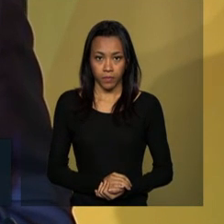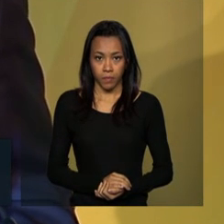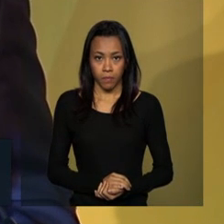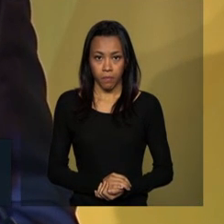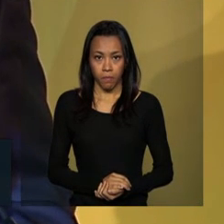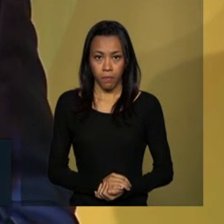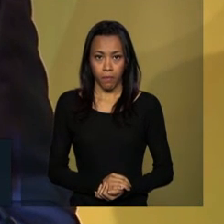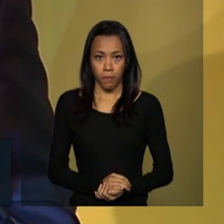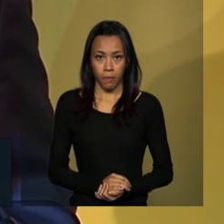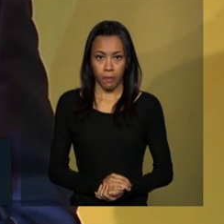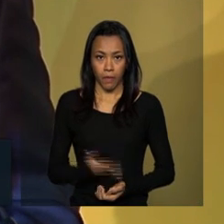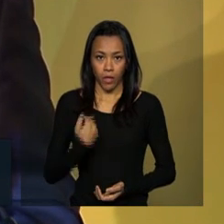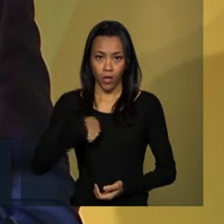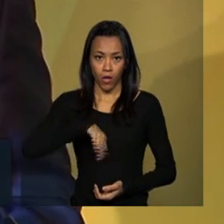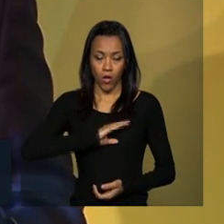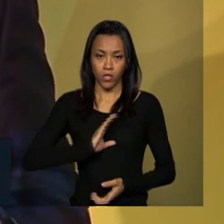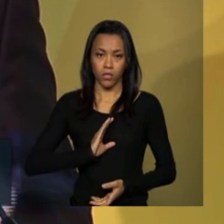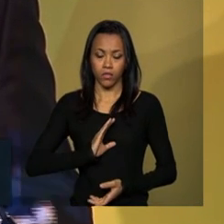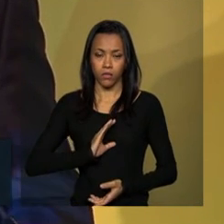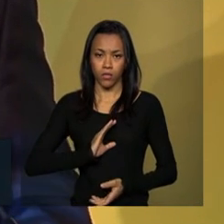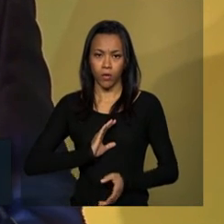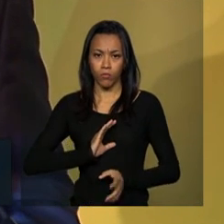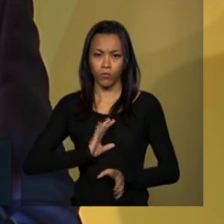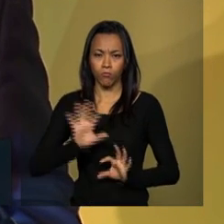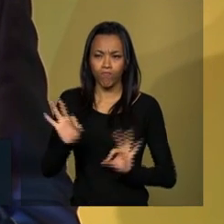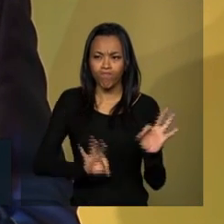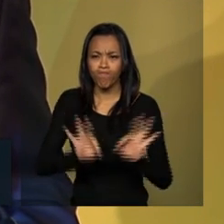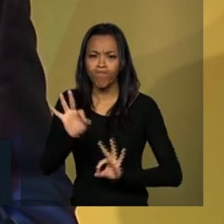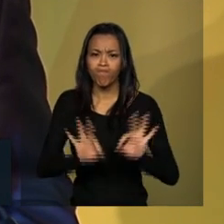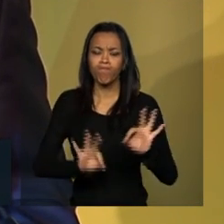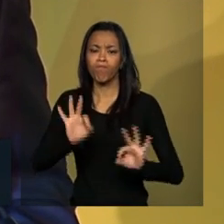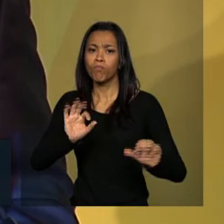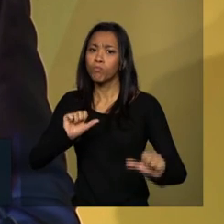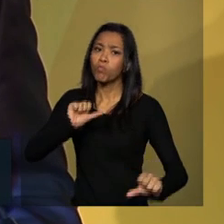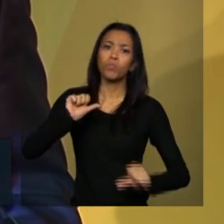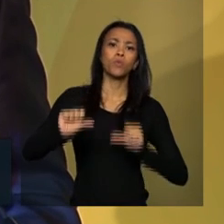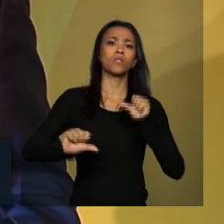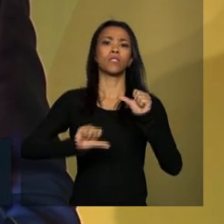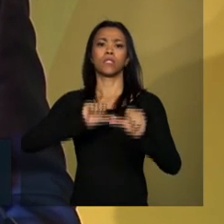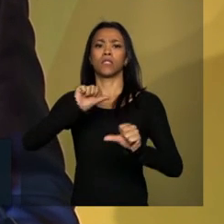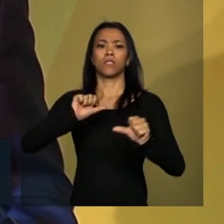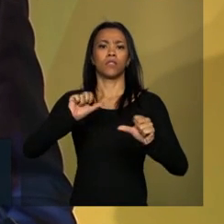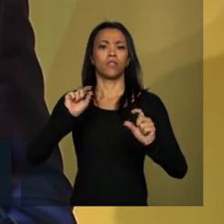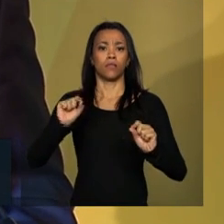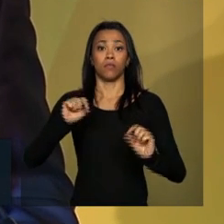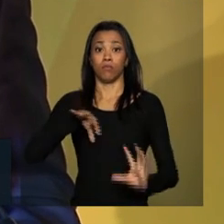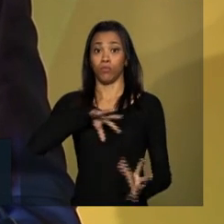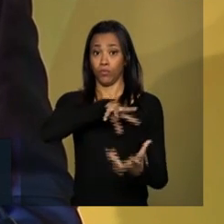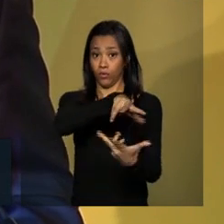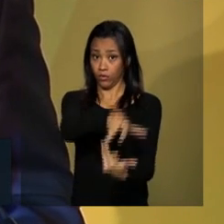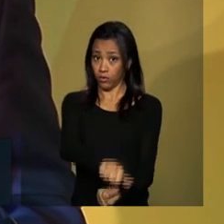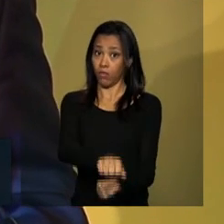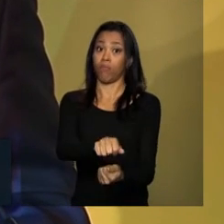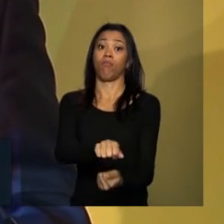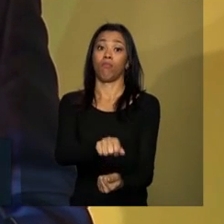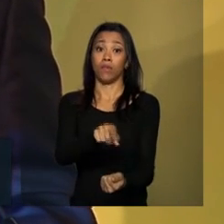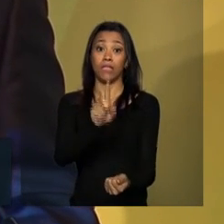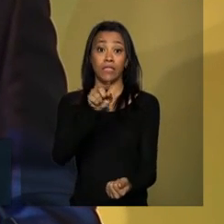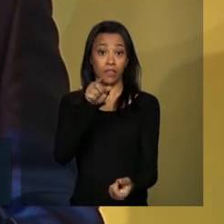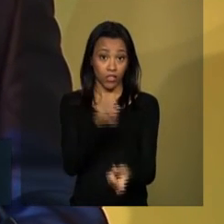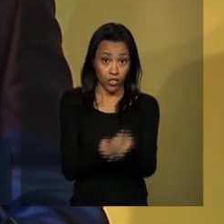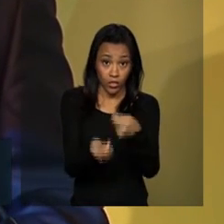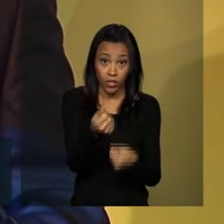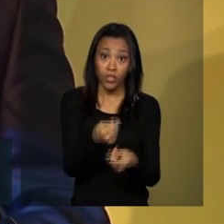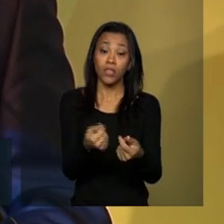estamos num momento de mudanças no clima econômico mundial. Isso tipicamente afeta a taxa